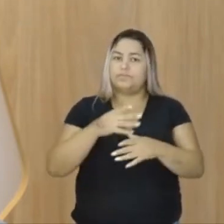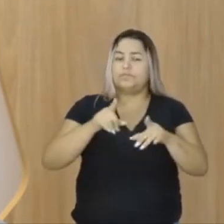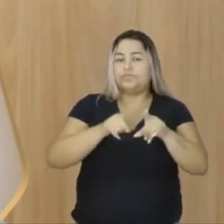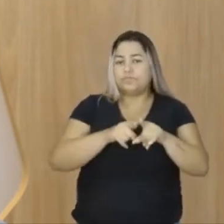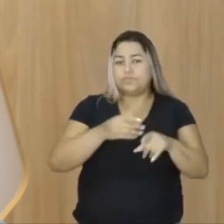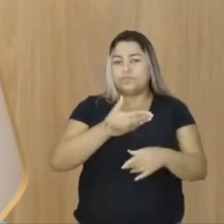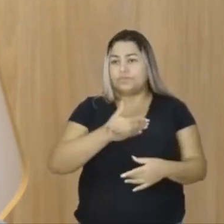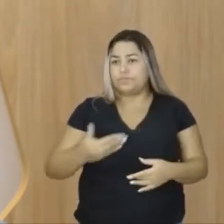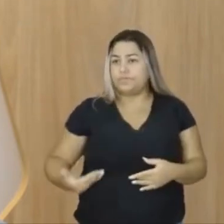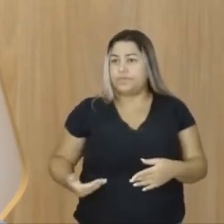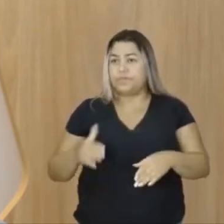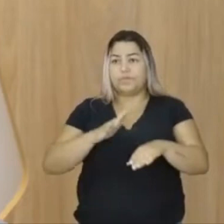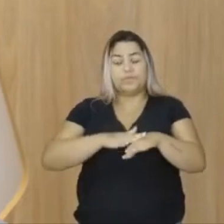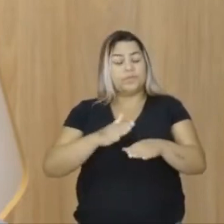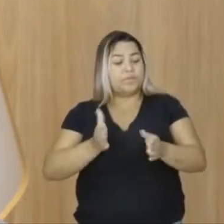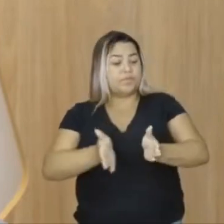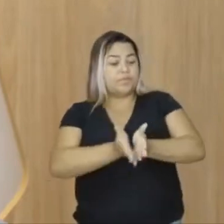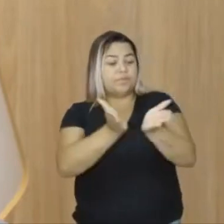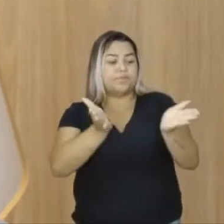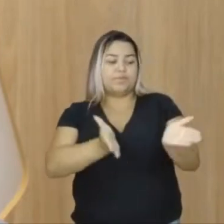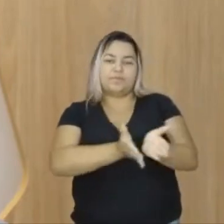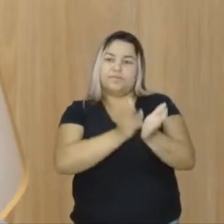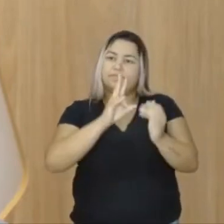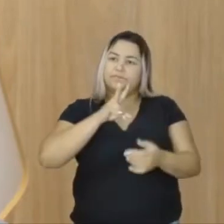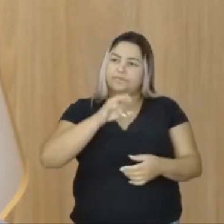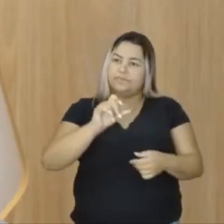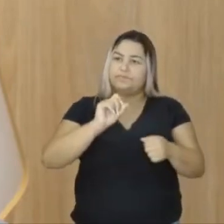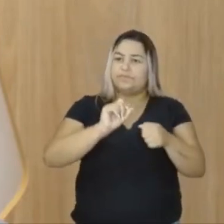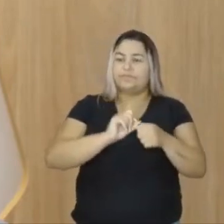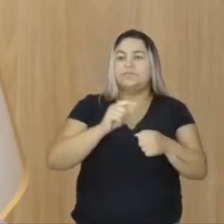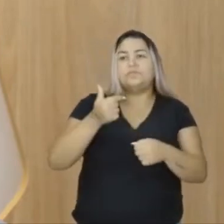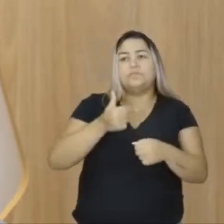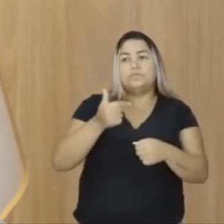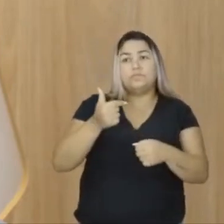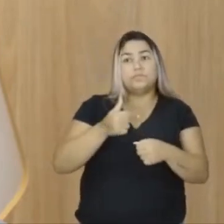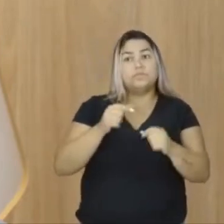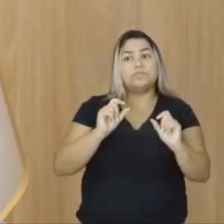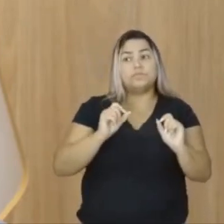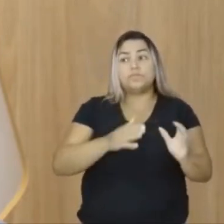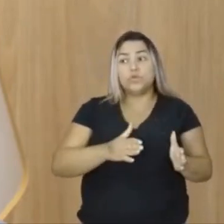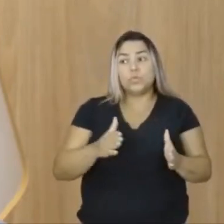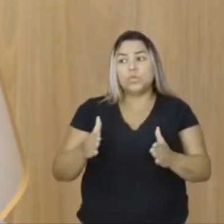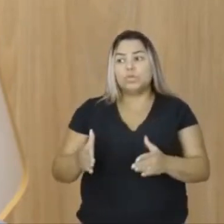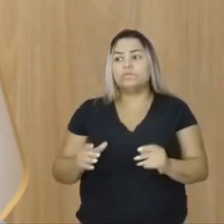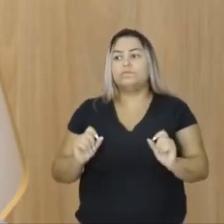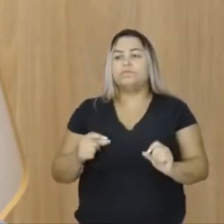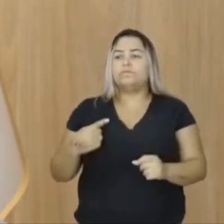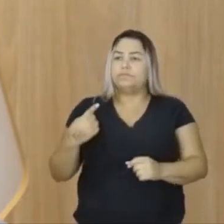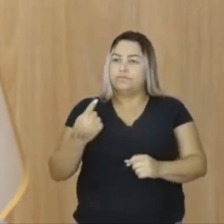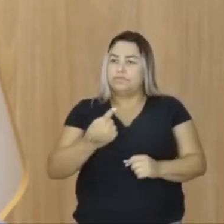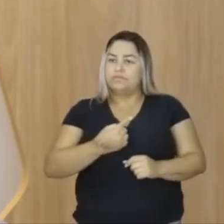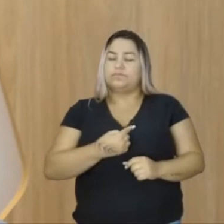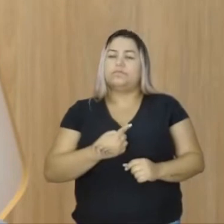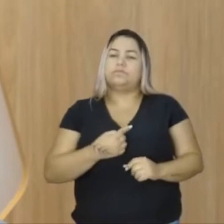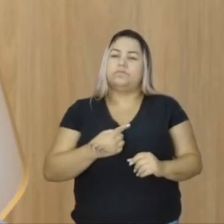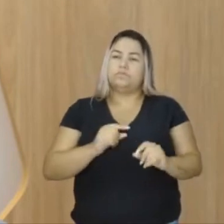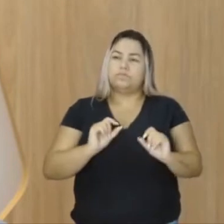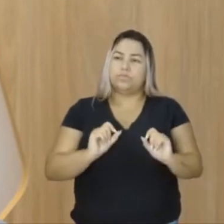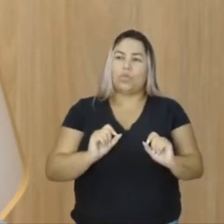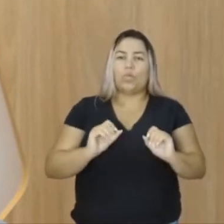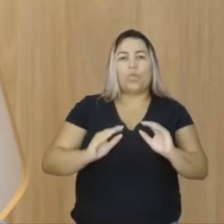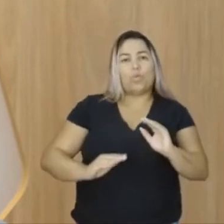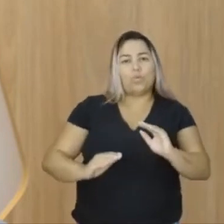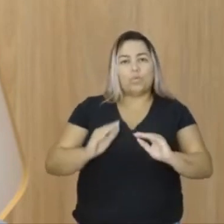pobres. Então, é verdade, nós vamos fazer a segunda etapa. Nessa segunda etapa, nós colocamos lá o aumento